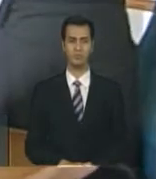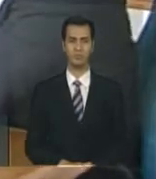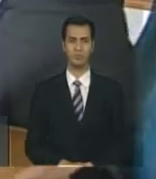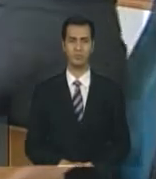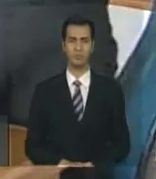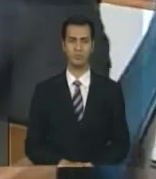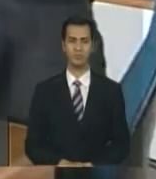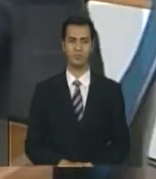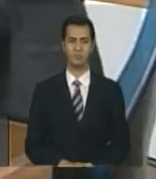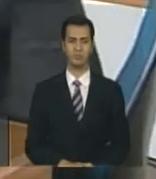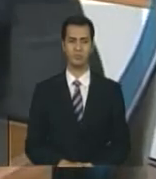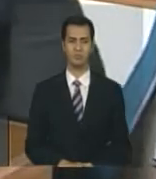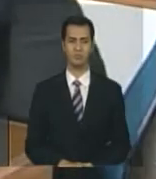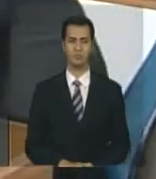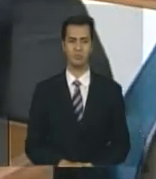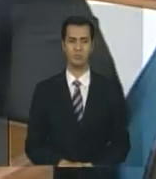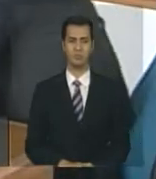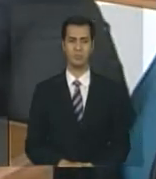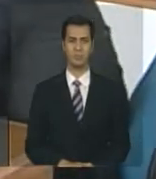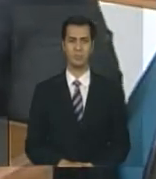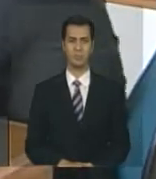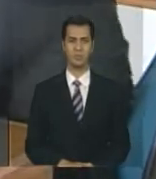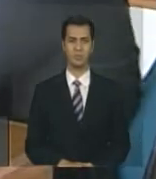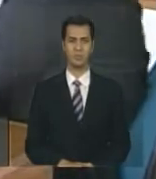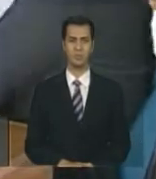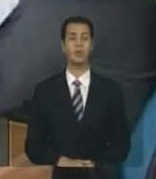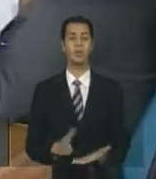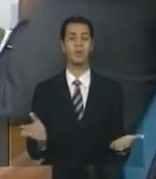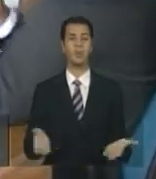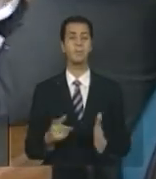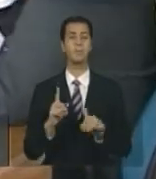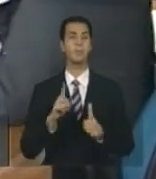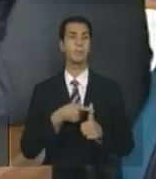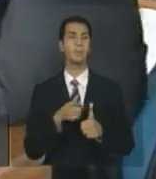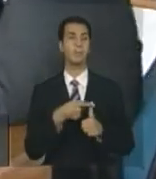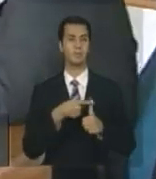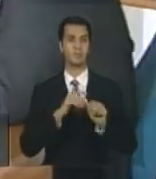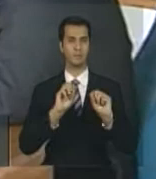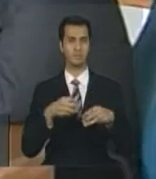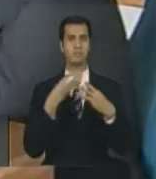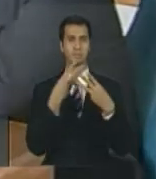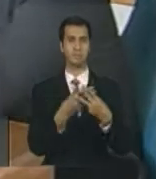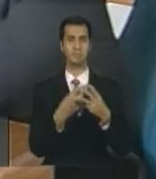Bom, vamos lá. Vamos à primeira transparência.